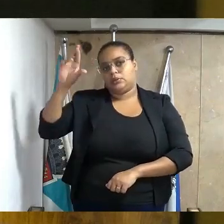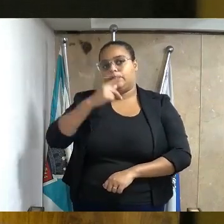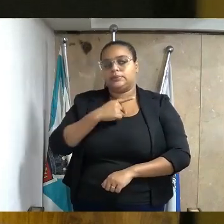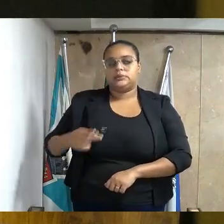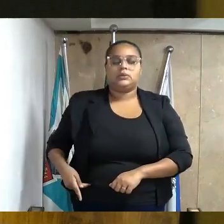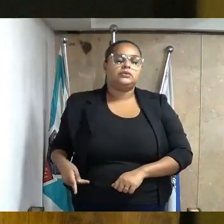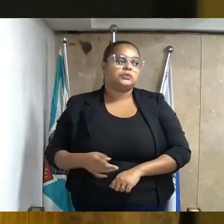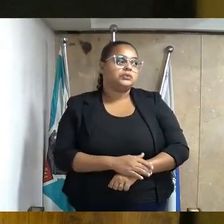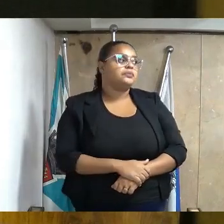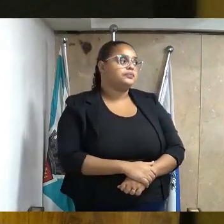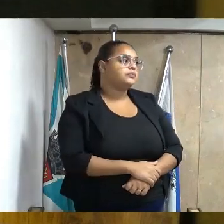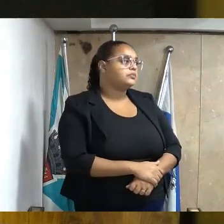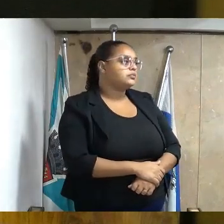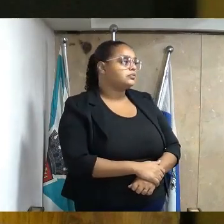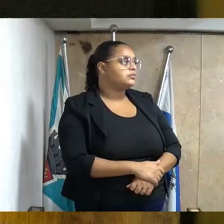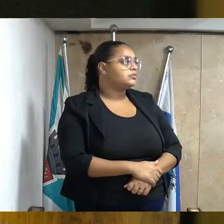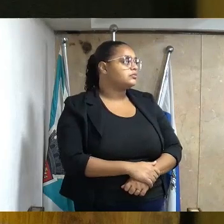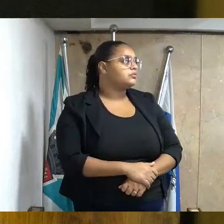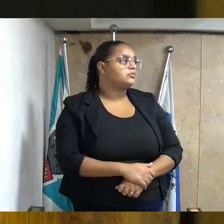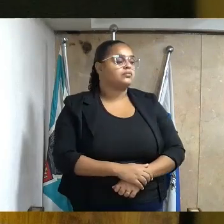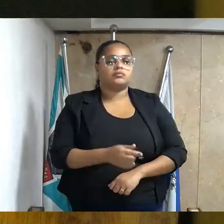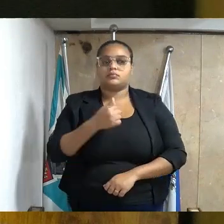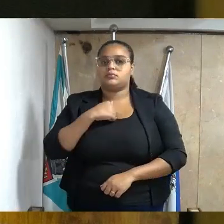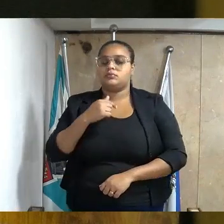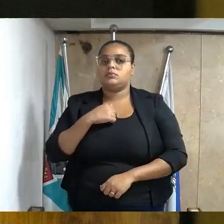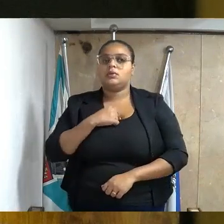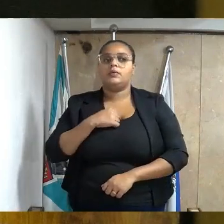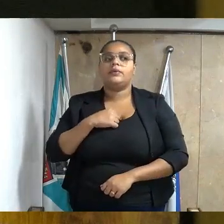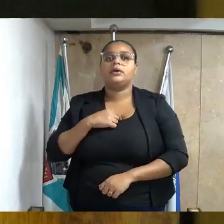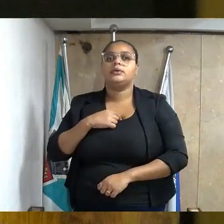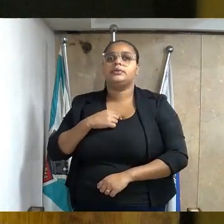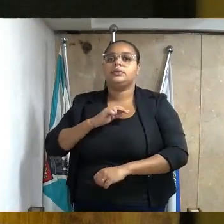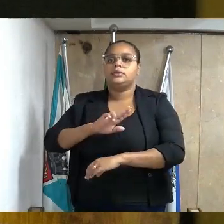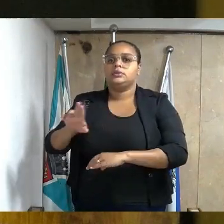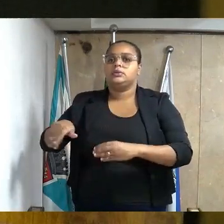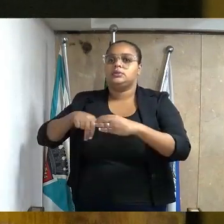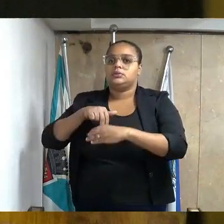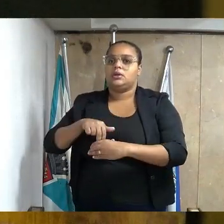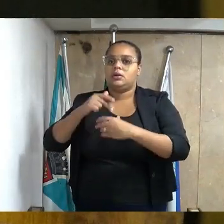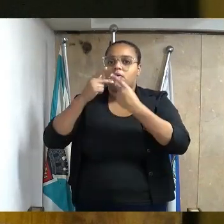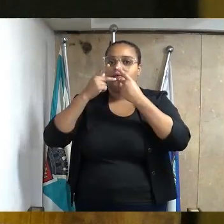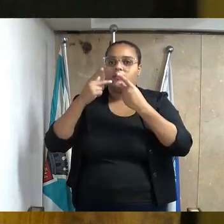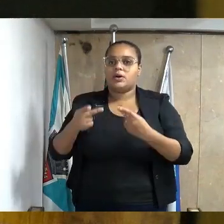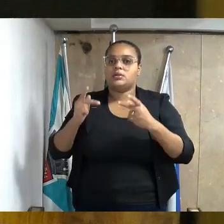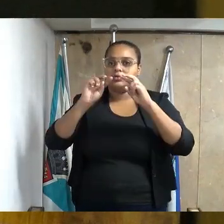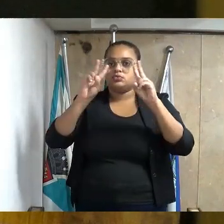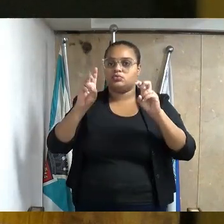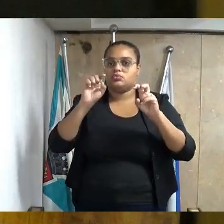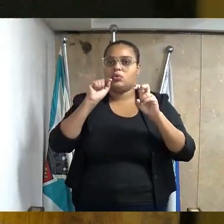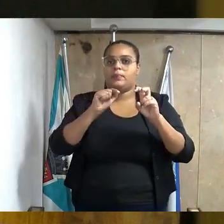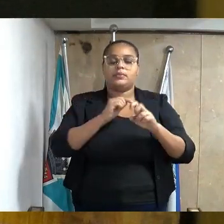presidente, eu venho até essa tribuna falar sobre